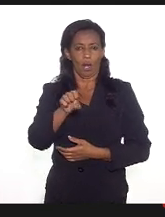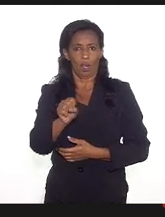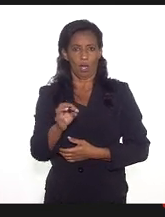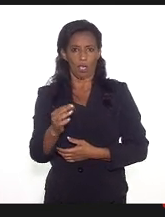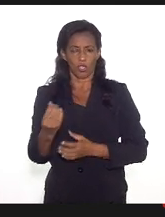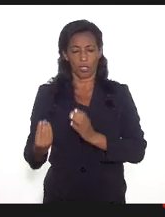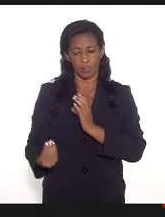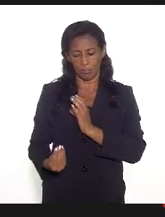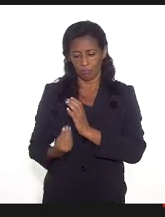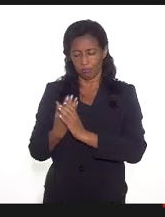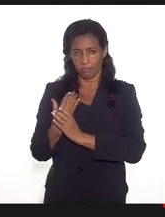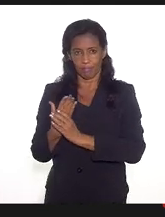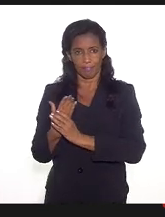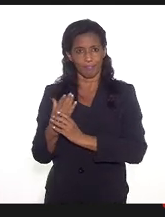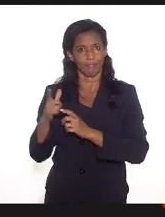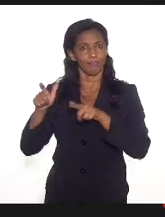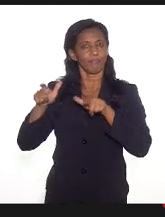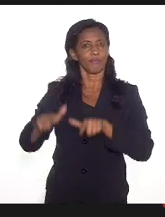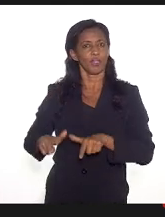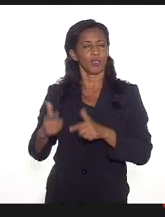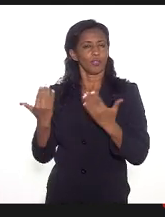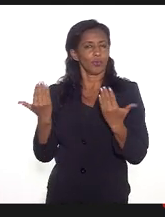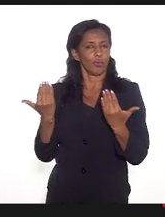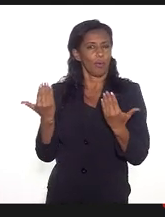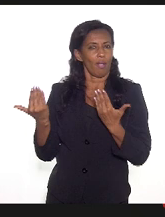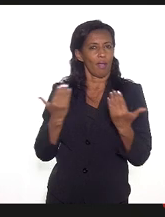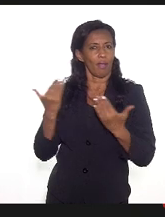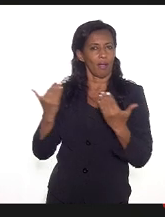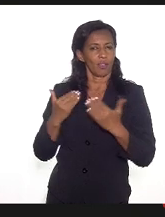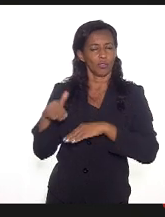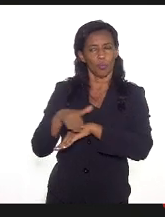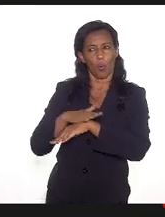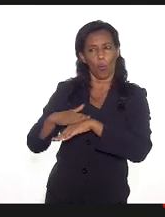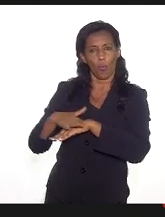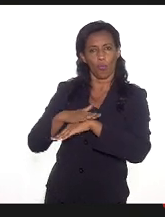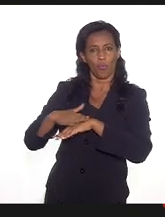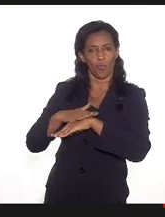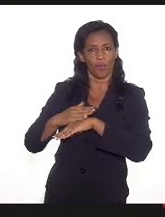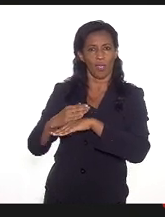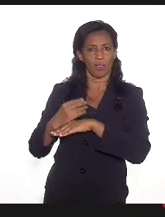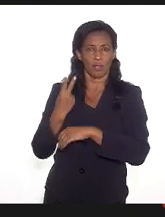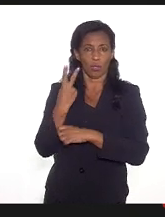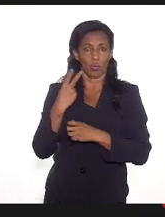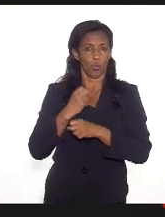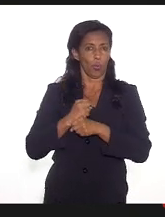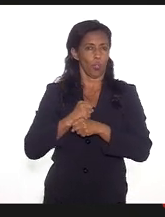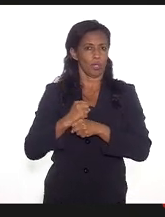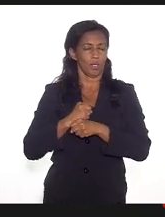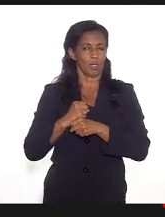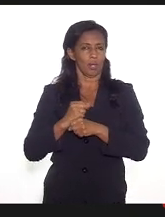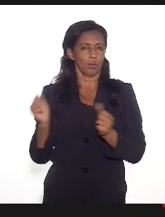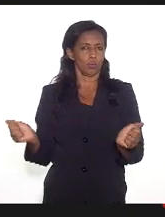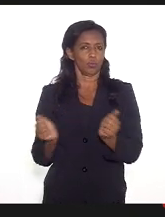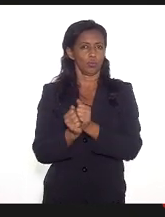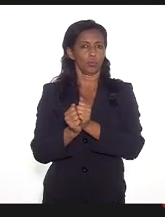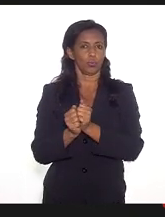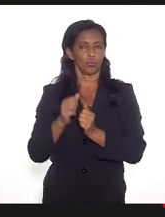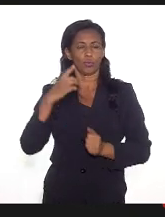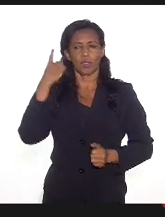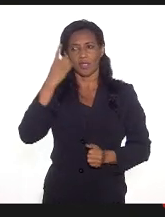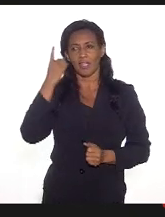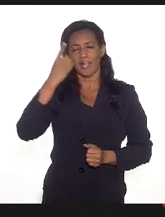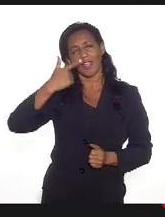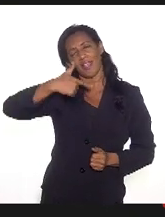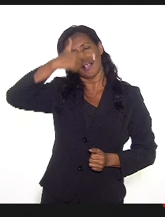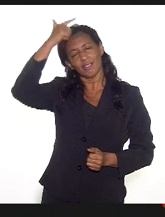isso nasceu de um relacionamento, de uma grande conversa ao longo desses 2 anos com o deputado Luiz Paulo,